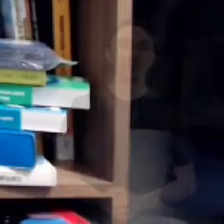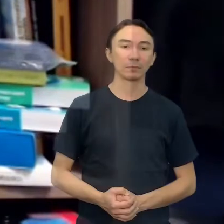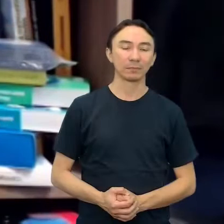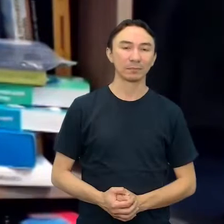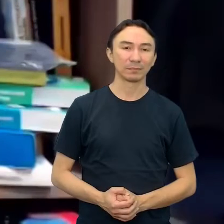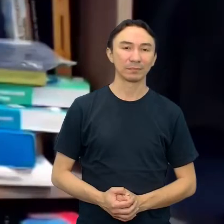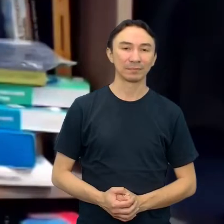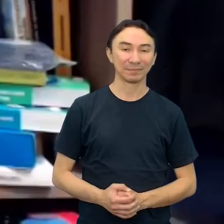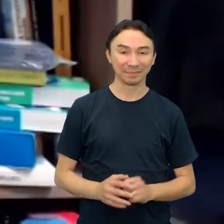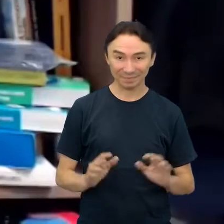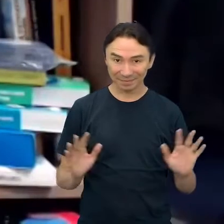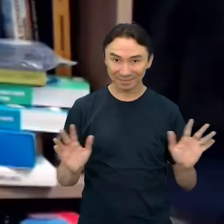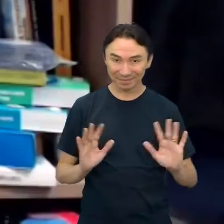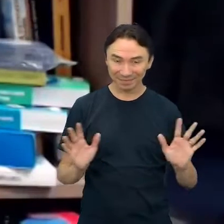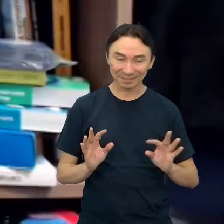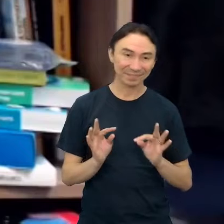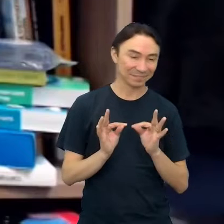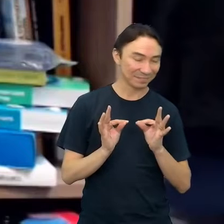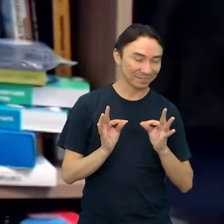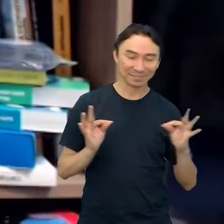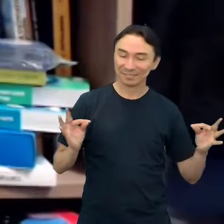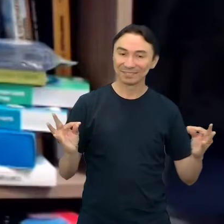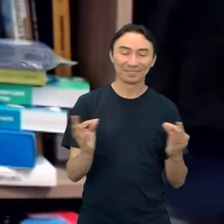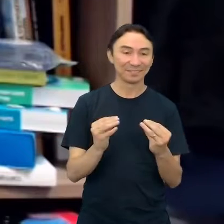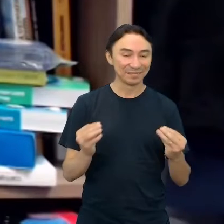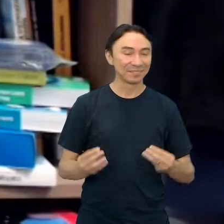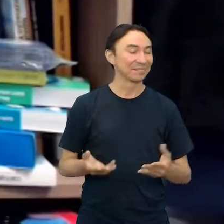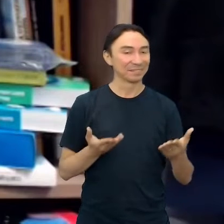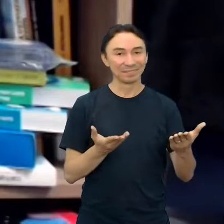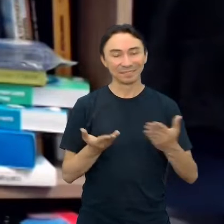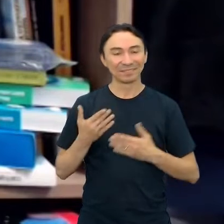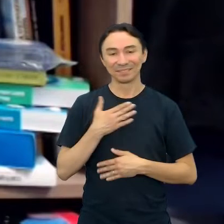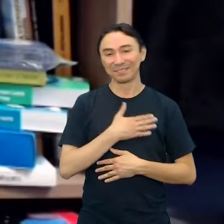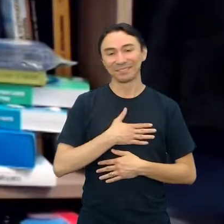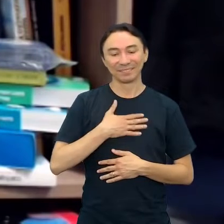Olá a todos, todas e todos, sejam muito bem-vindos.